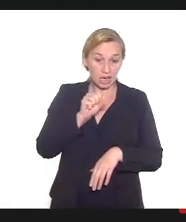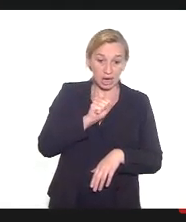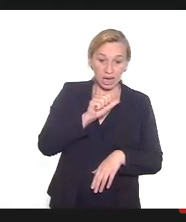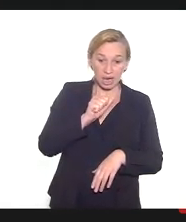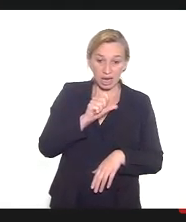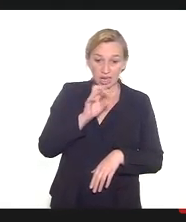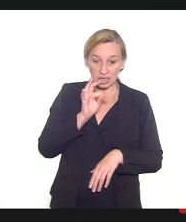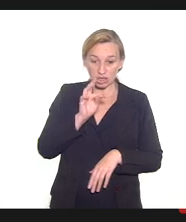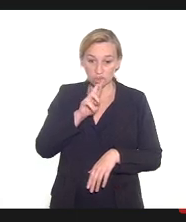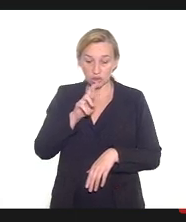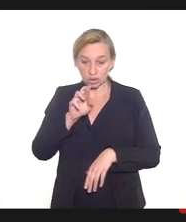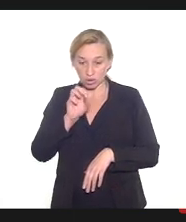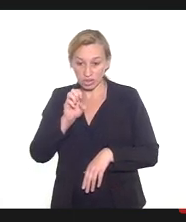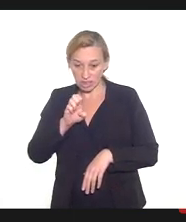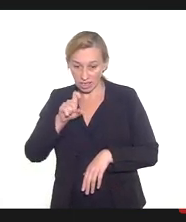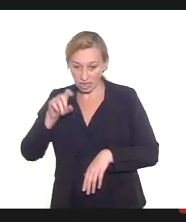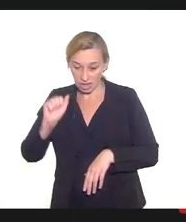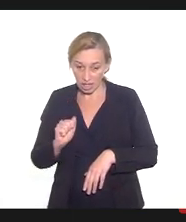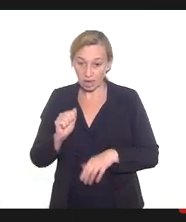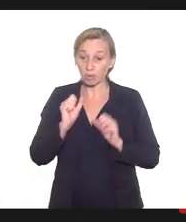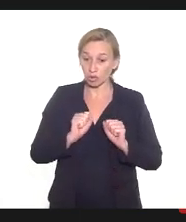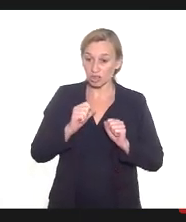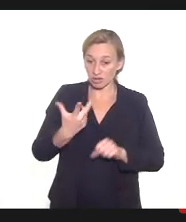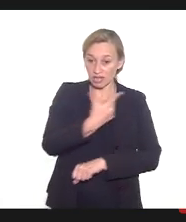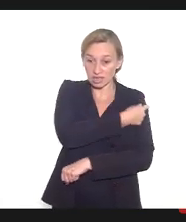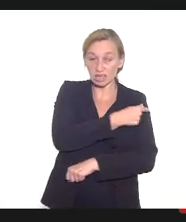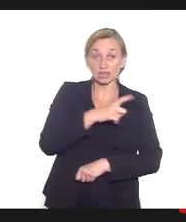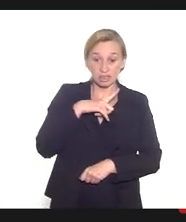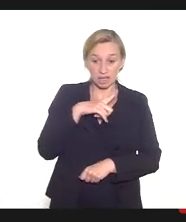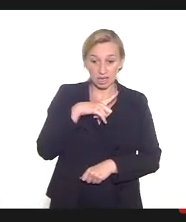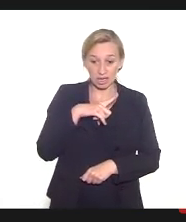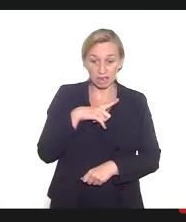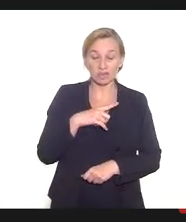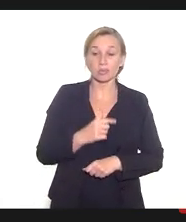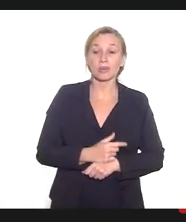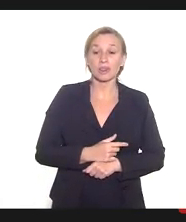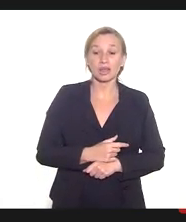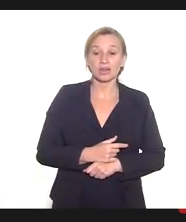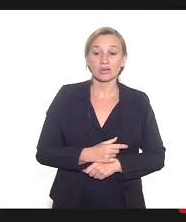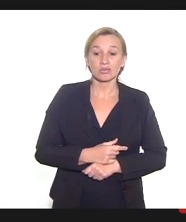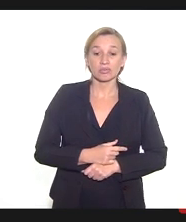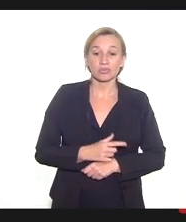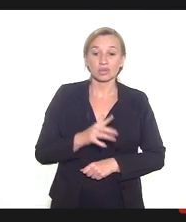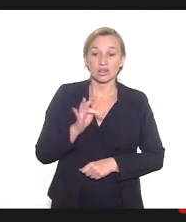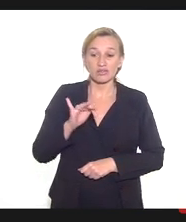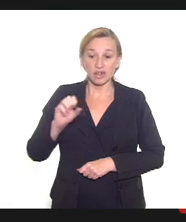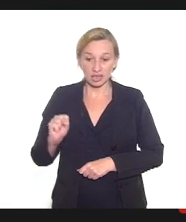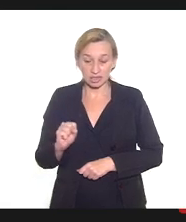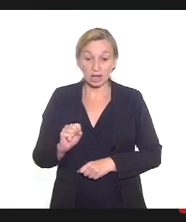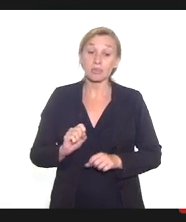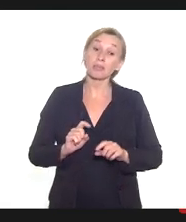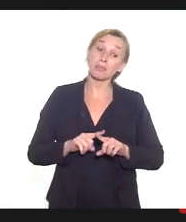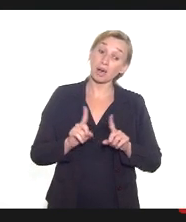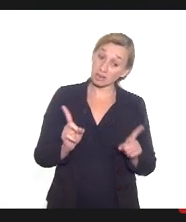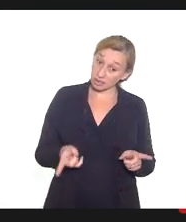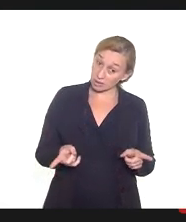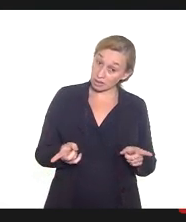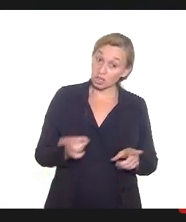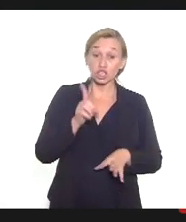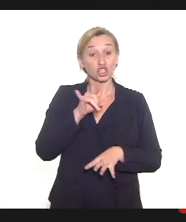transgênica poderia ser vacinada em receber a segunda dose uma vacina da fazer porém